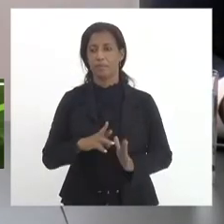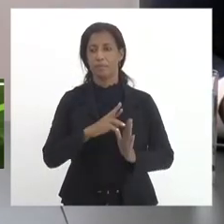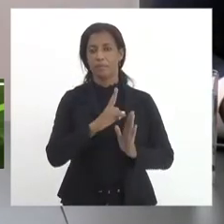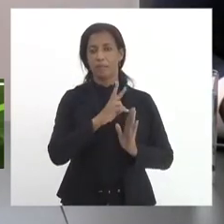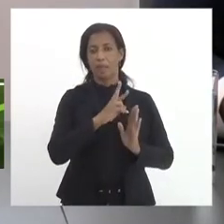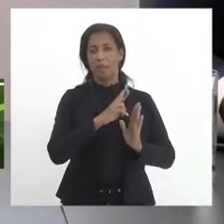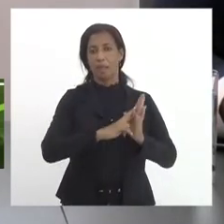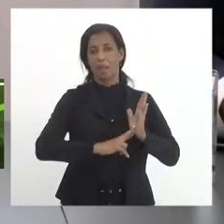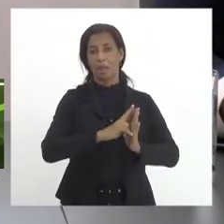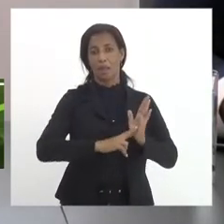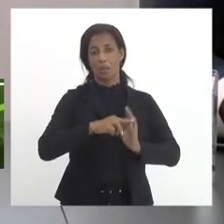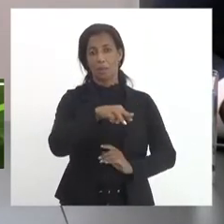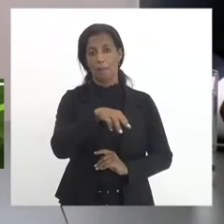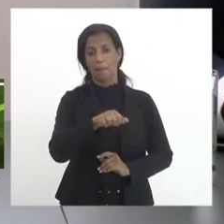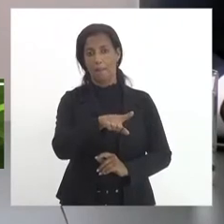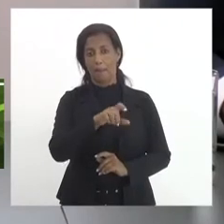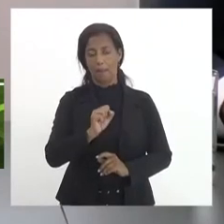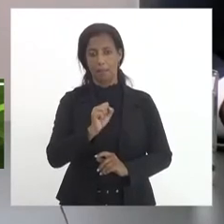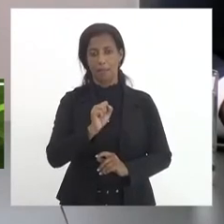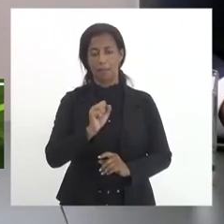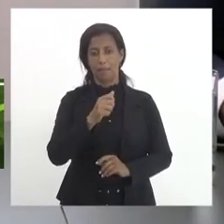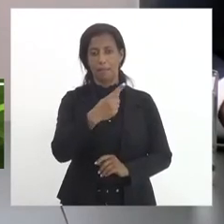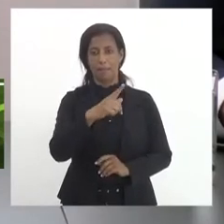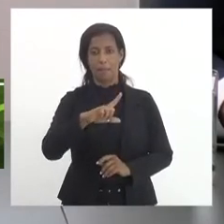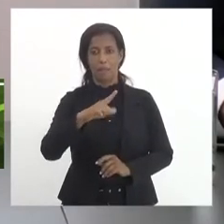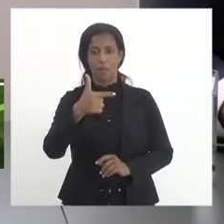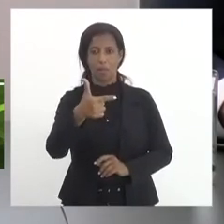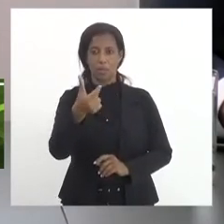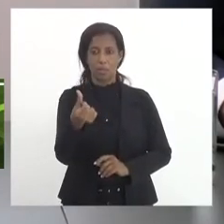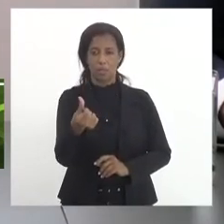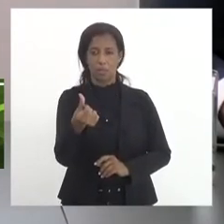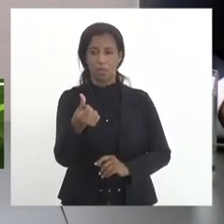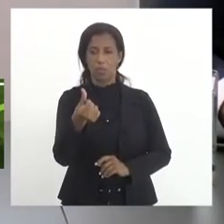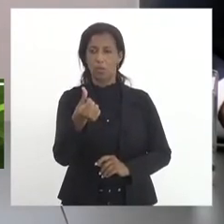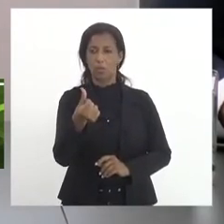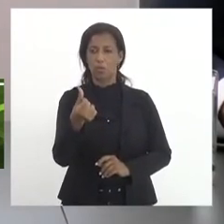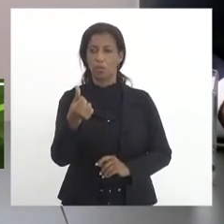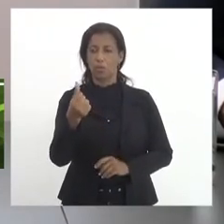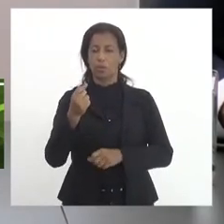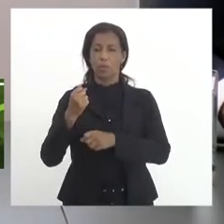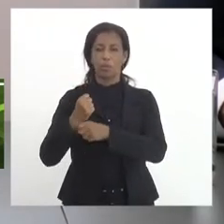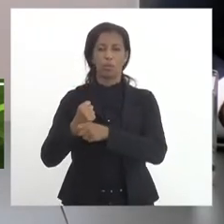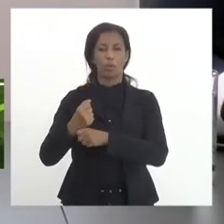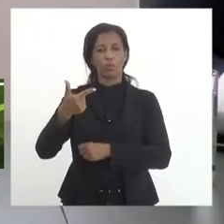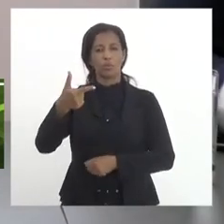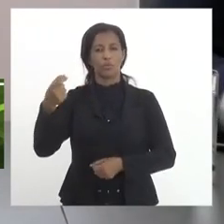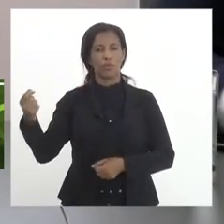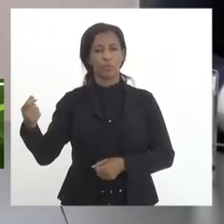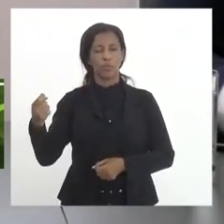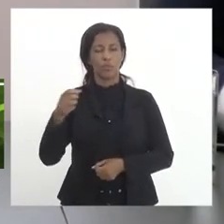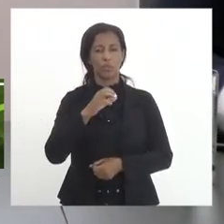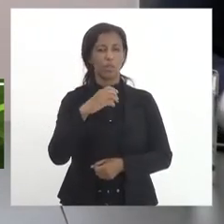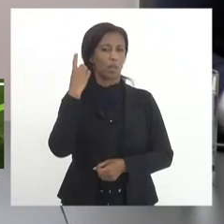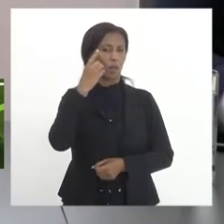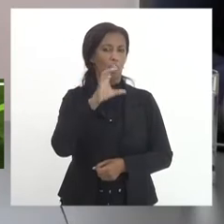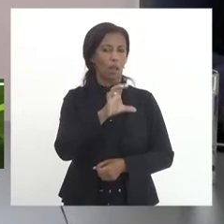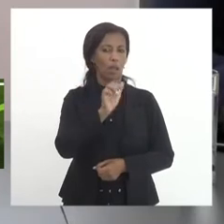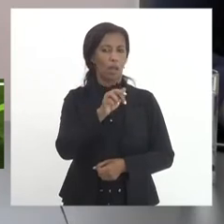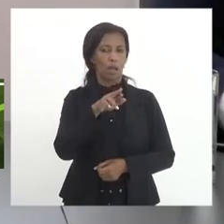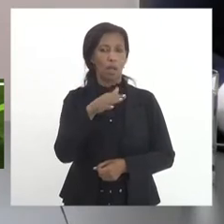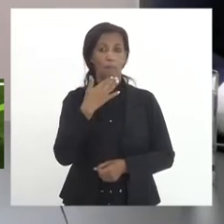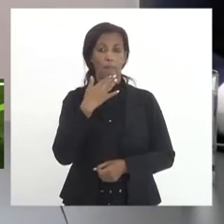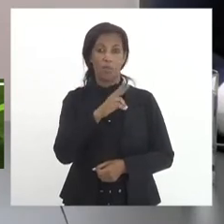deputado Marcos Miller, 41 da pauta, projeto de lei 2526/2020, autoria do deputado Carlos Macedo. Eu quero pedir